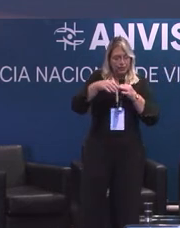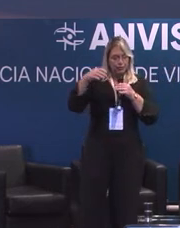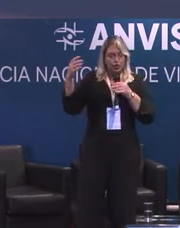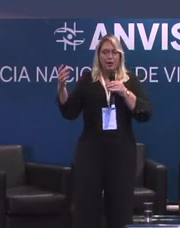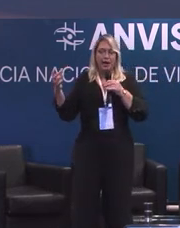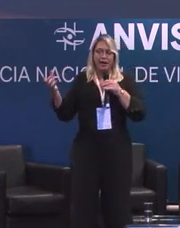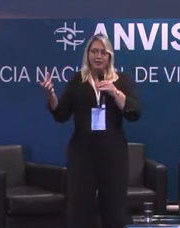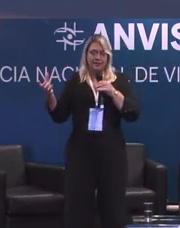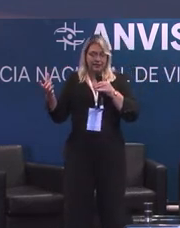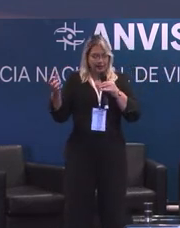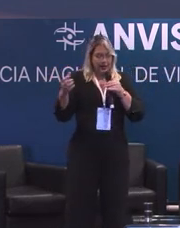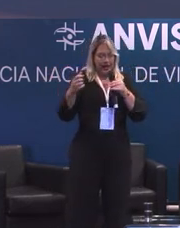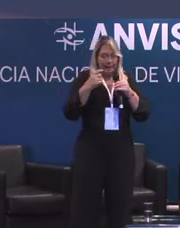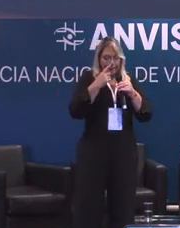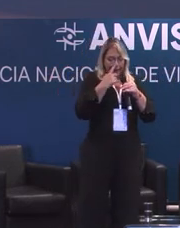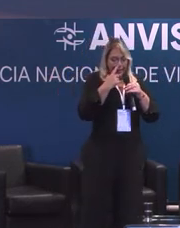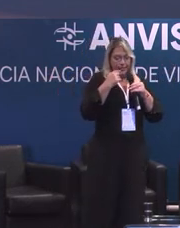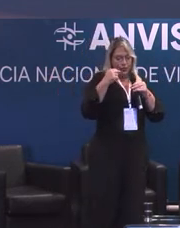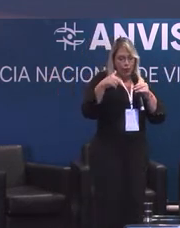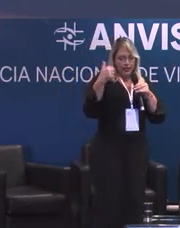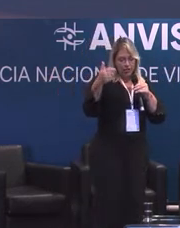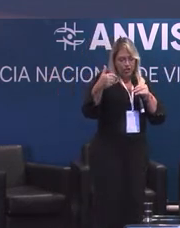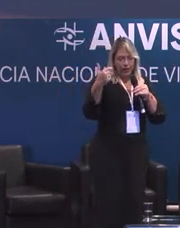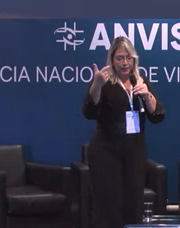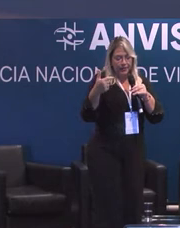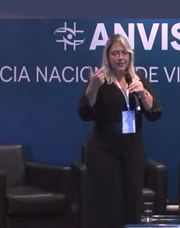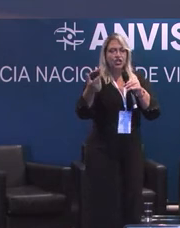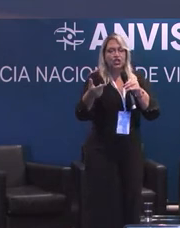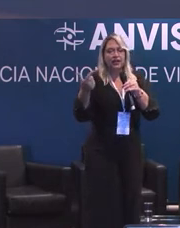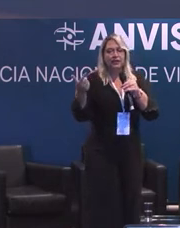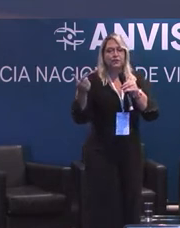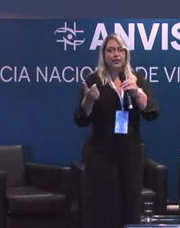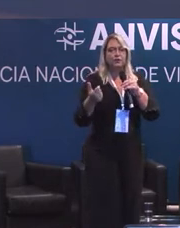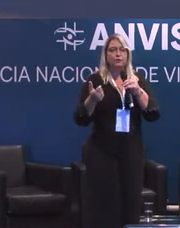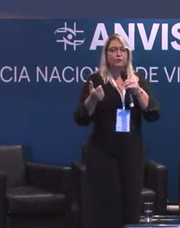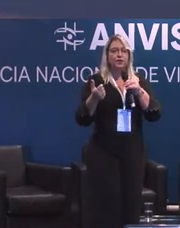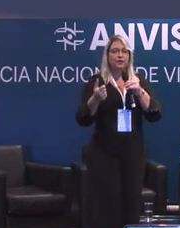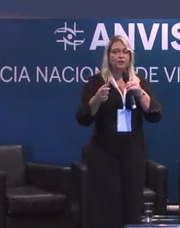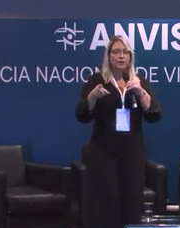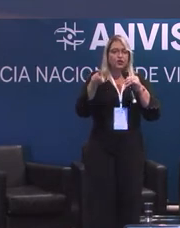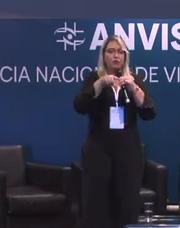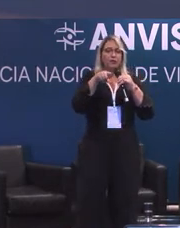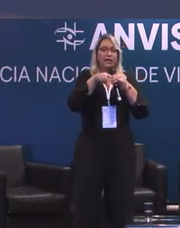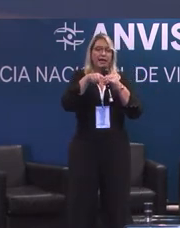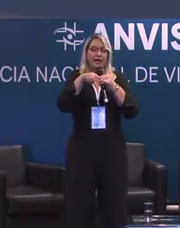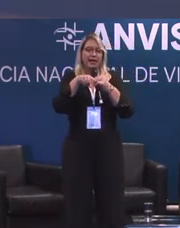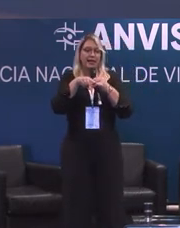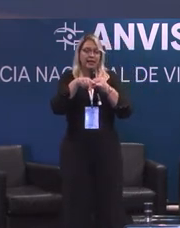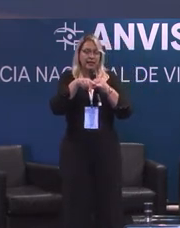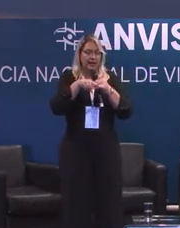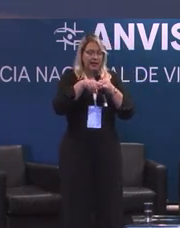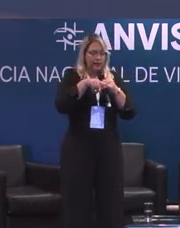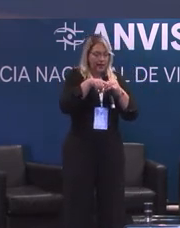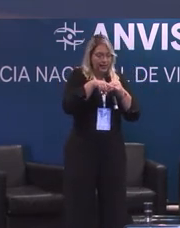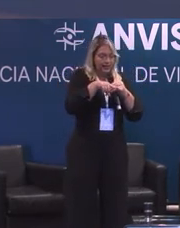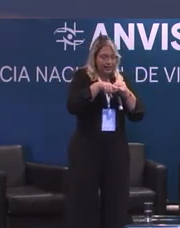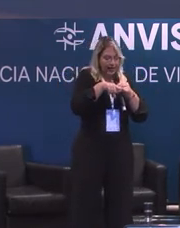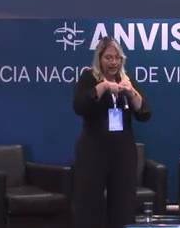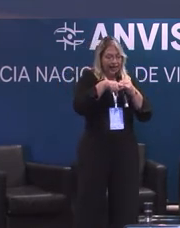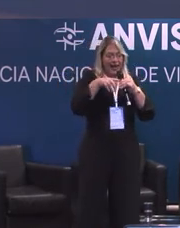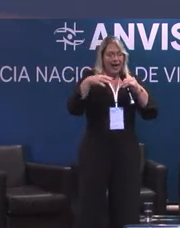aos demais, apenas com essas demandas externas via denúncia. Então, vocês não conseguem ainda